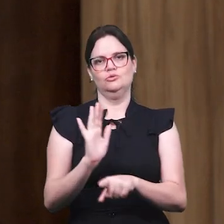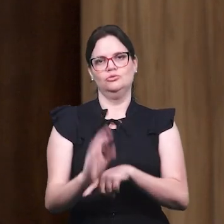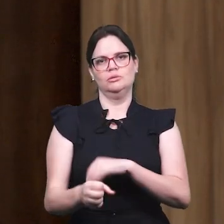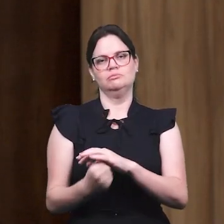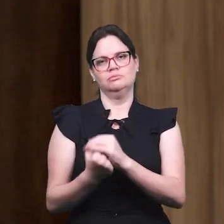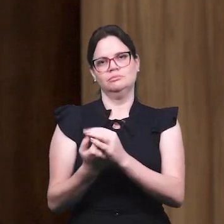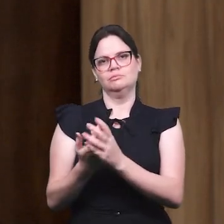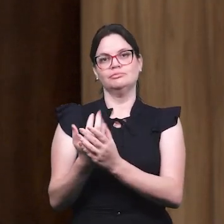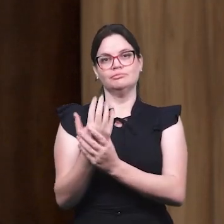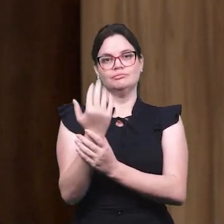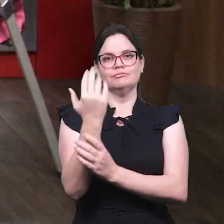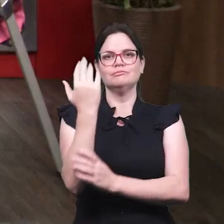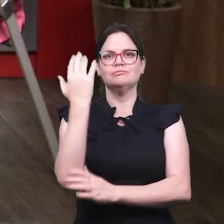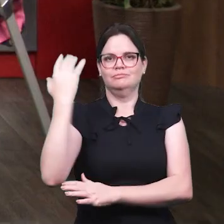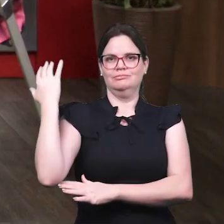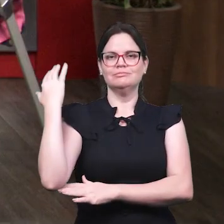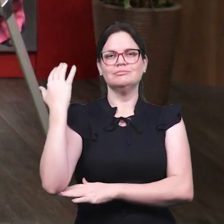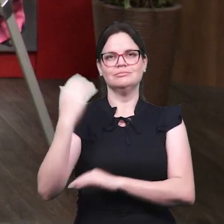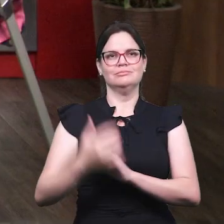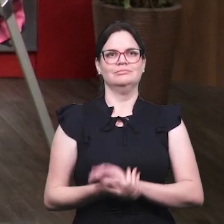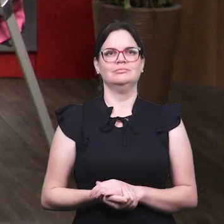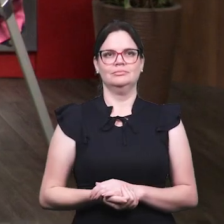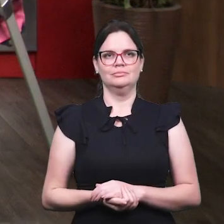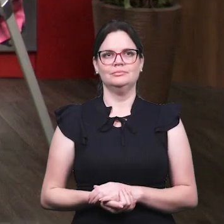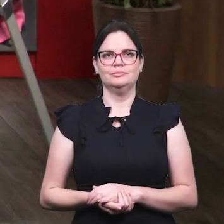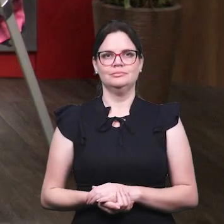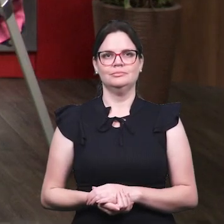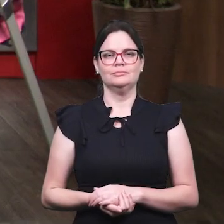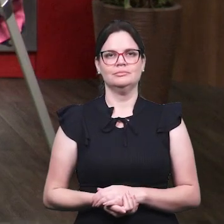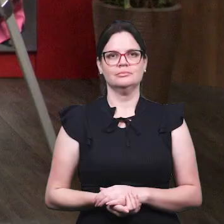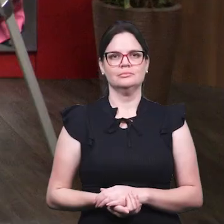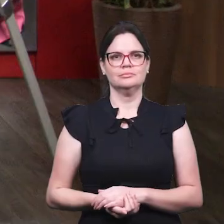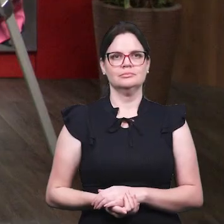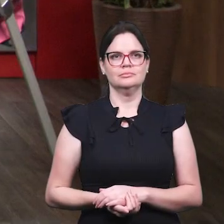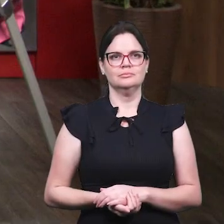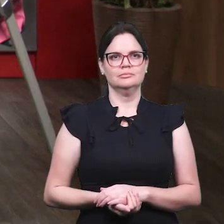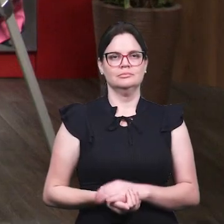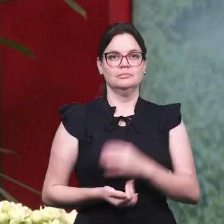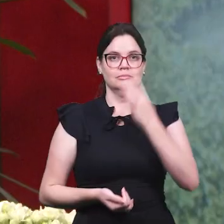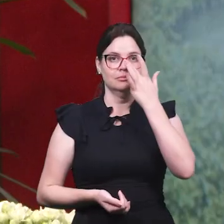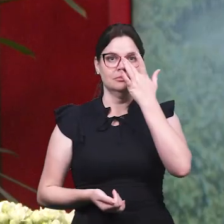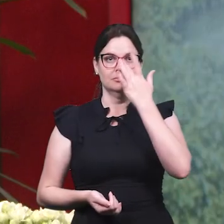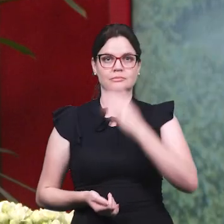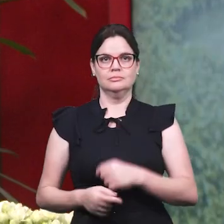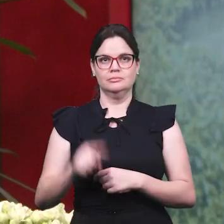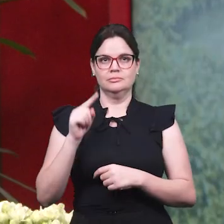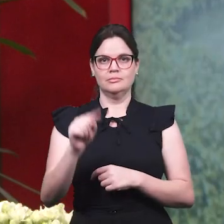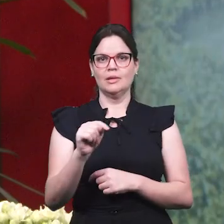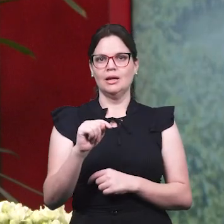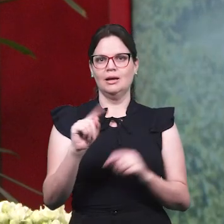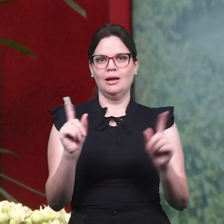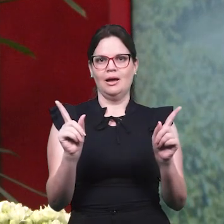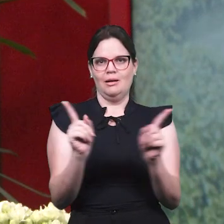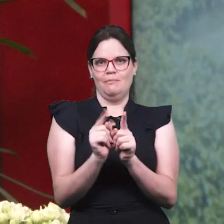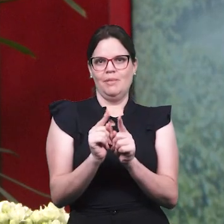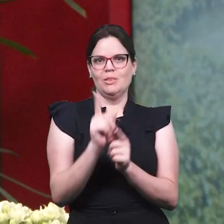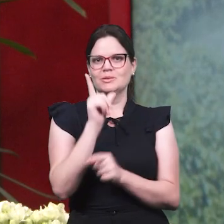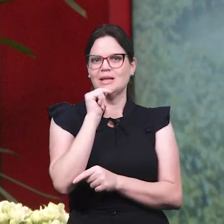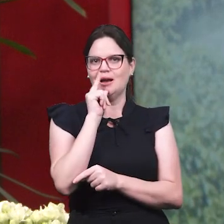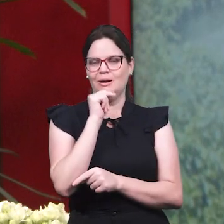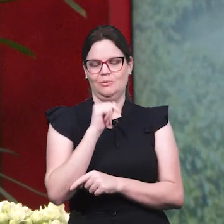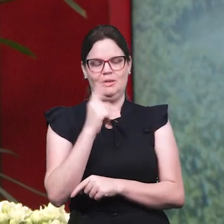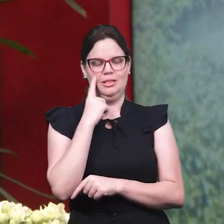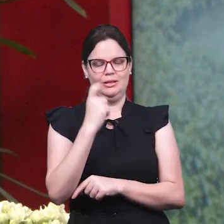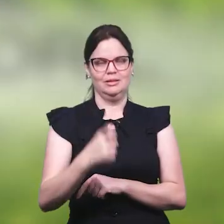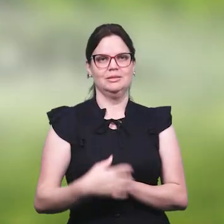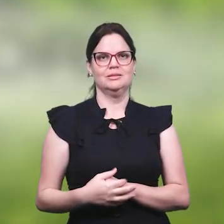produção maior, vamos dizer. Essa sua abordagem de menos água é muito interessante, porque, na